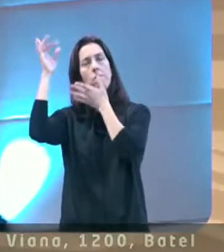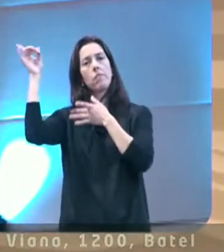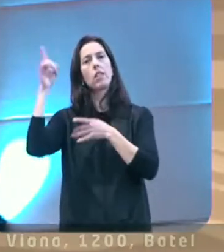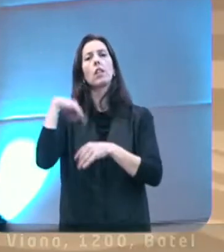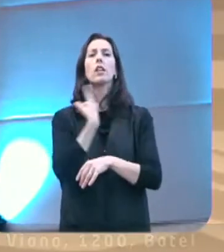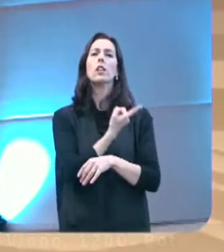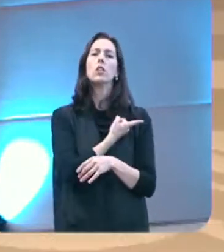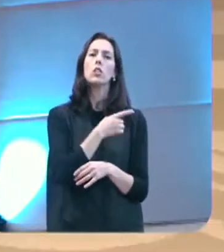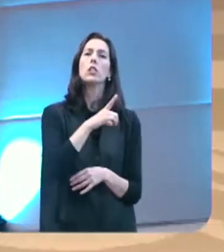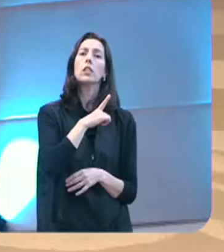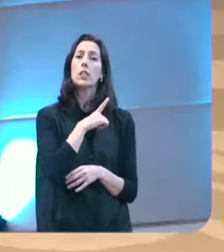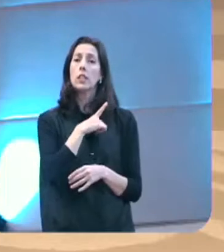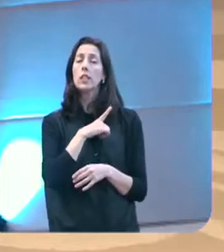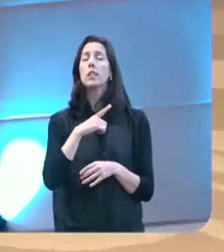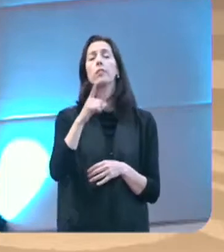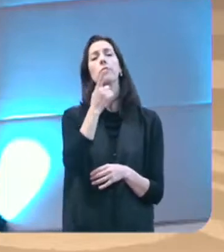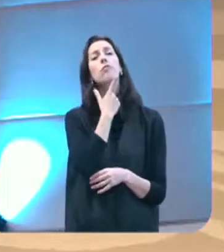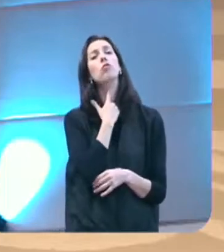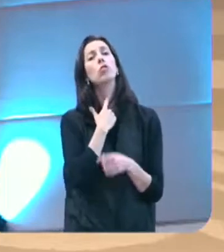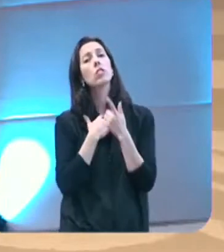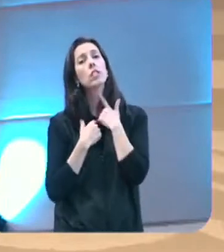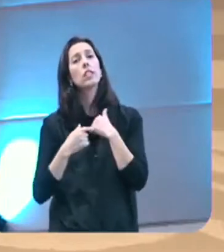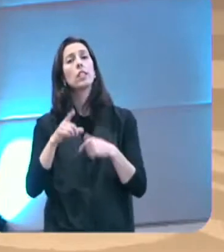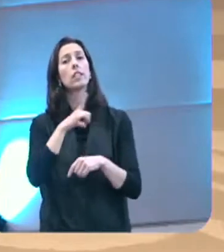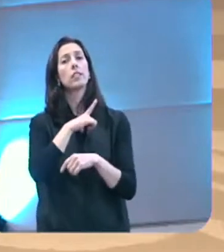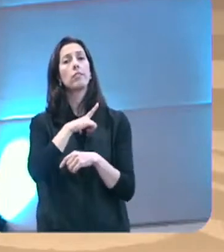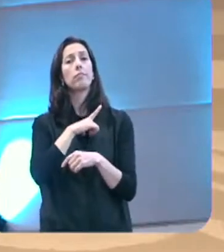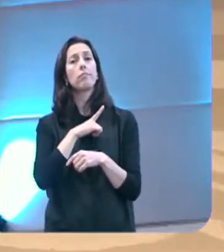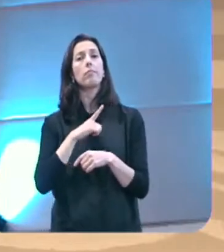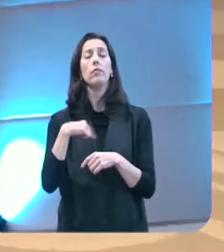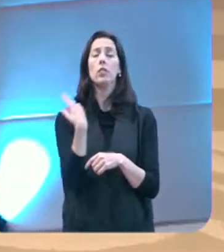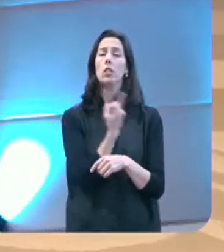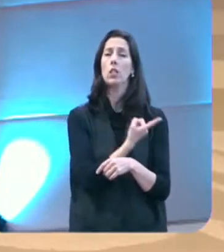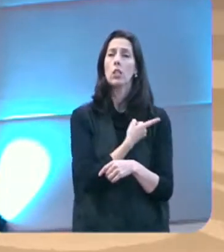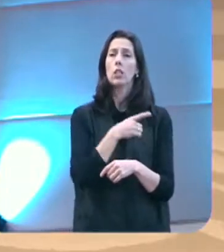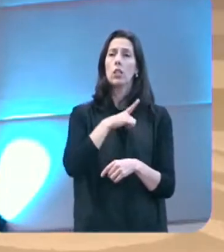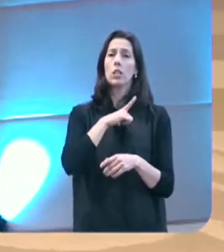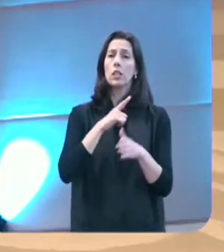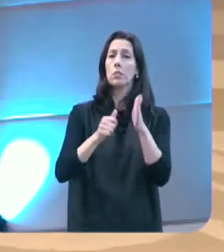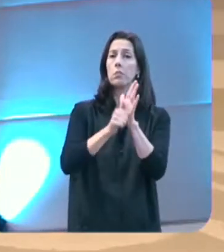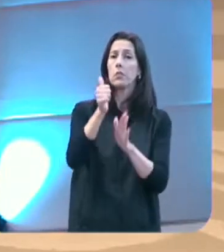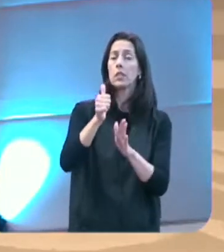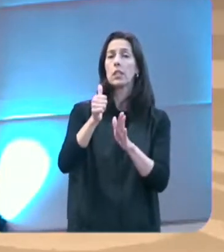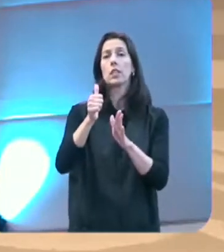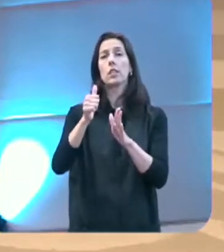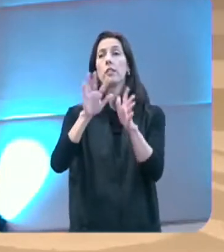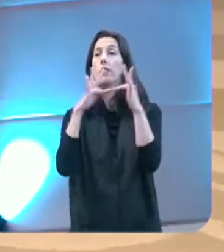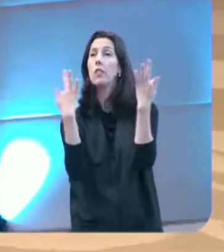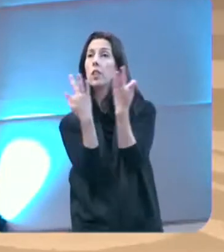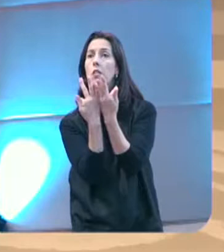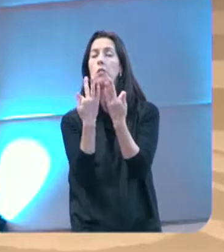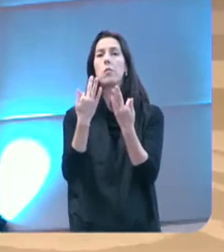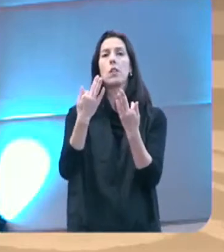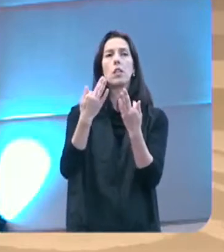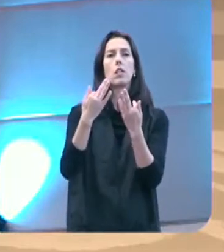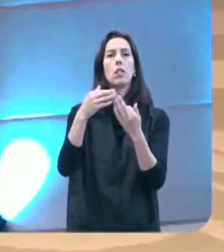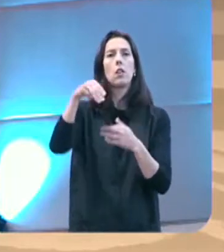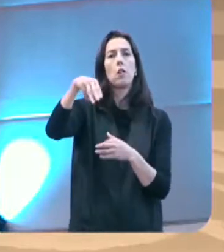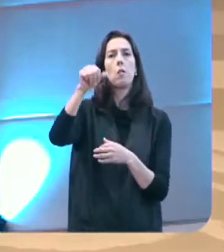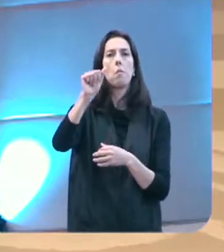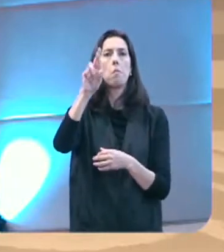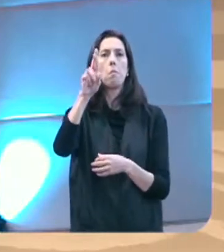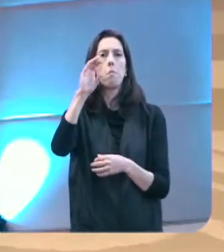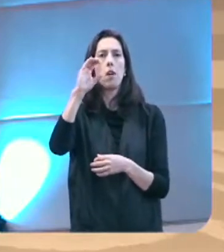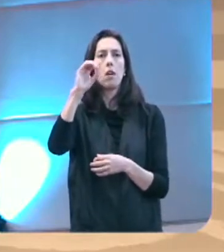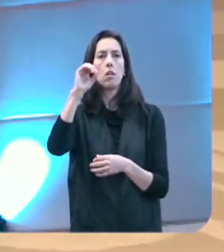possibilidade, e tornou-se possível. E tivemos a bênção de receber a família do Marcos, da Marciliana, a Júlia e do